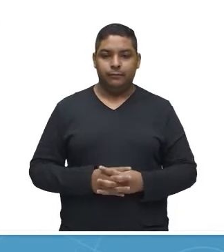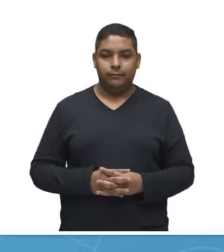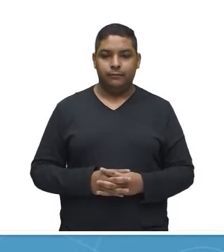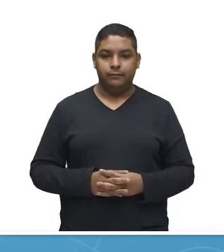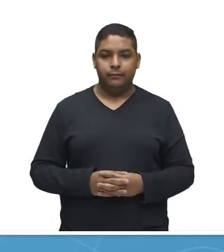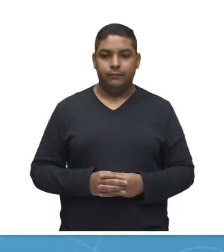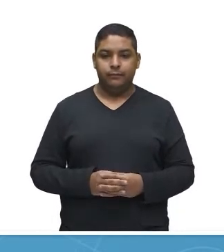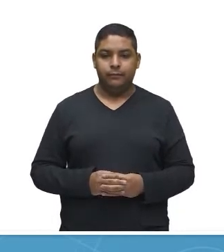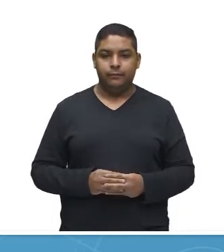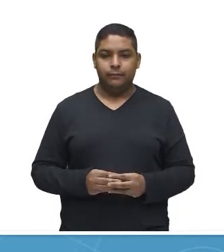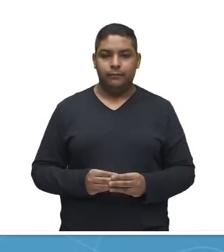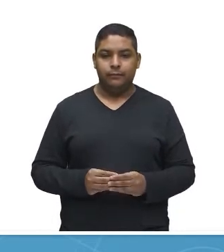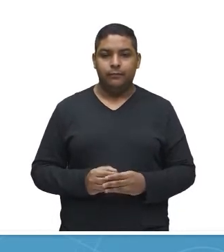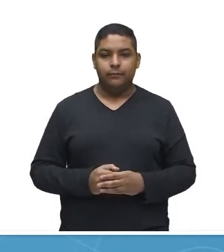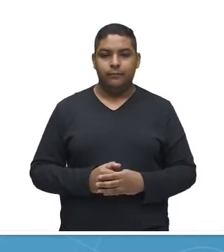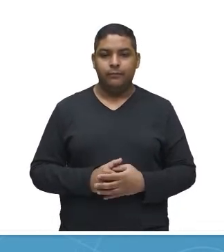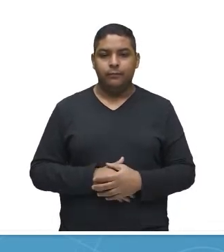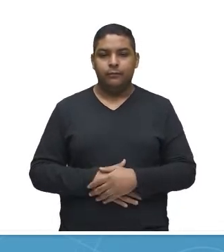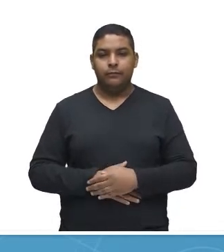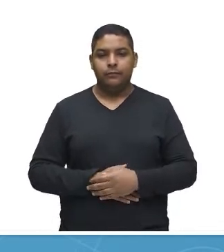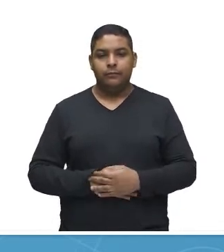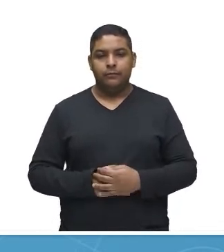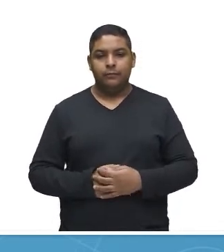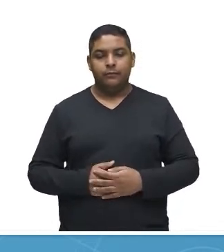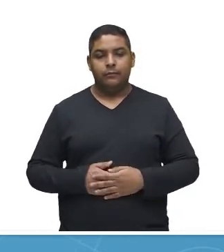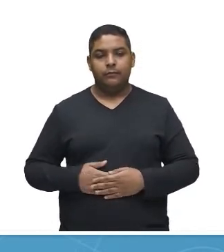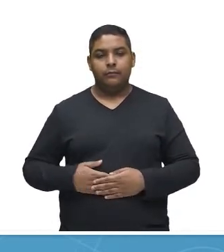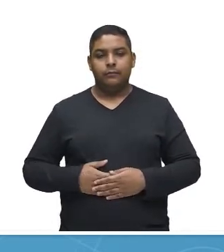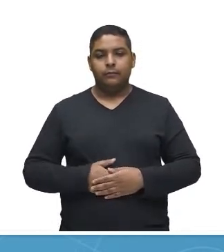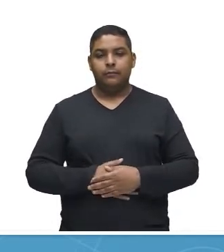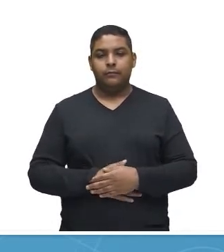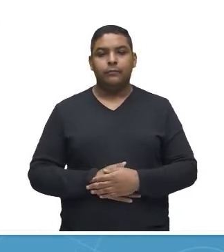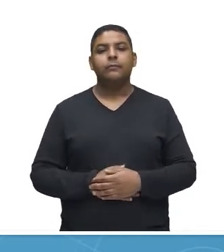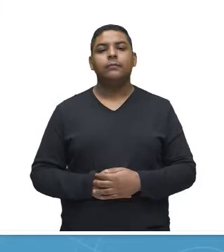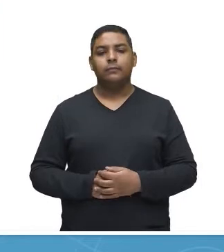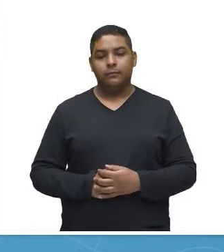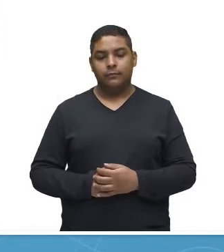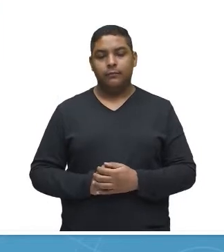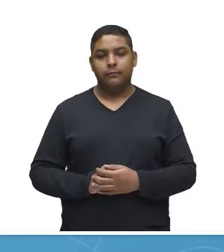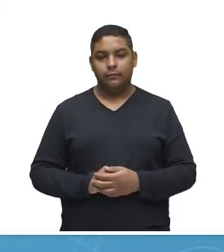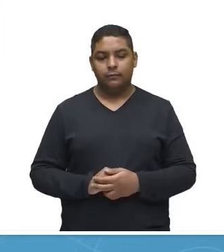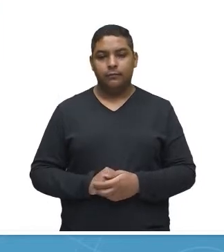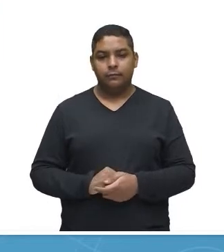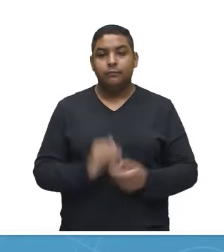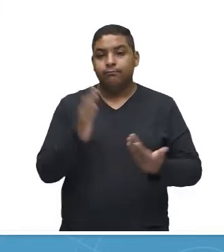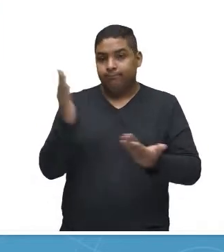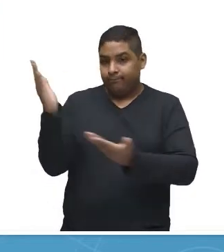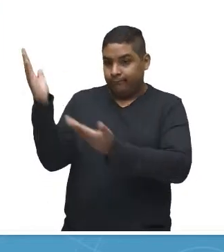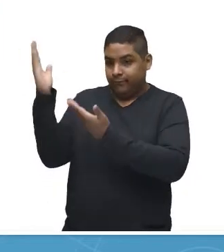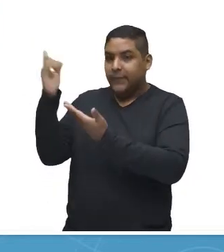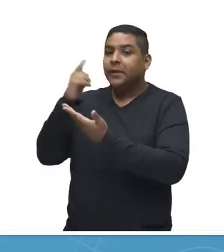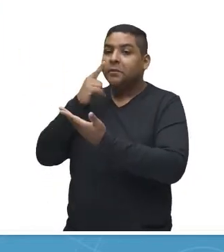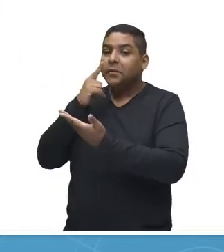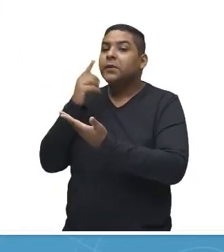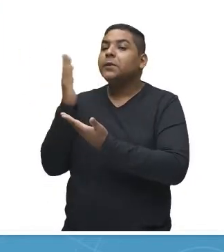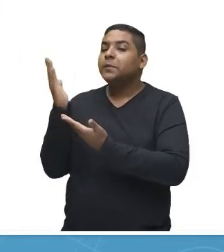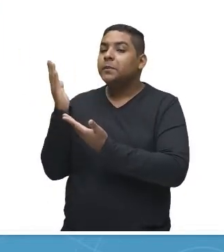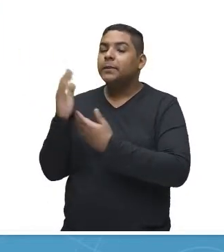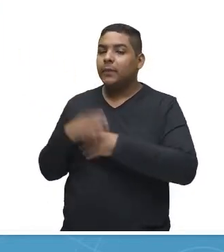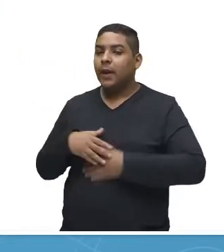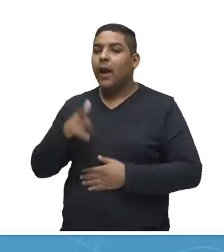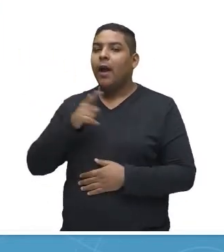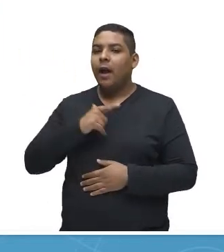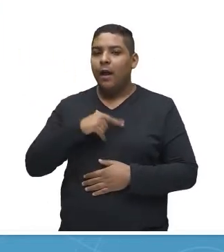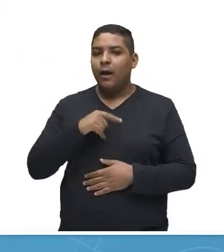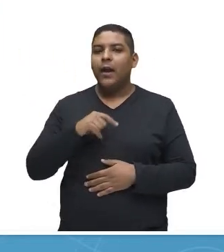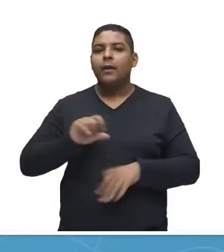estar aí fazendo uma modificação. Aqui, olha só. Ao invés de usar a